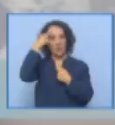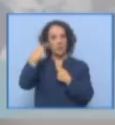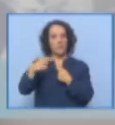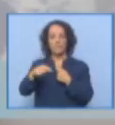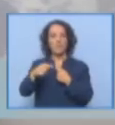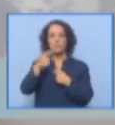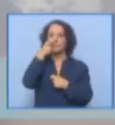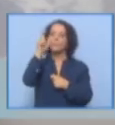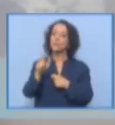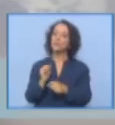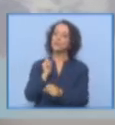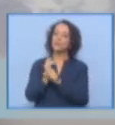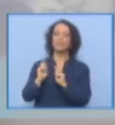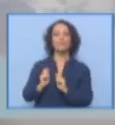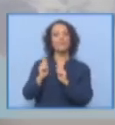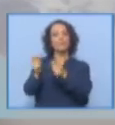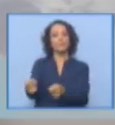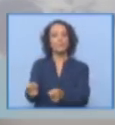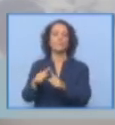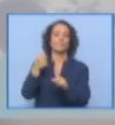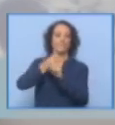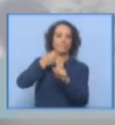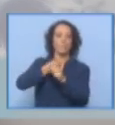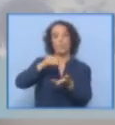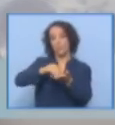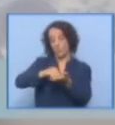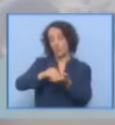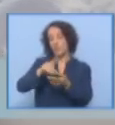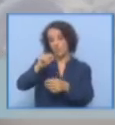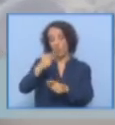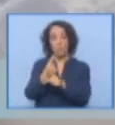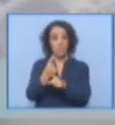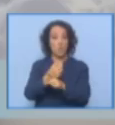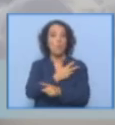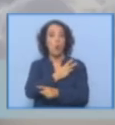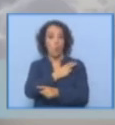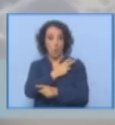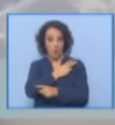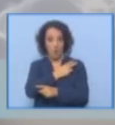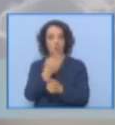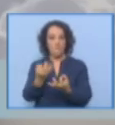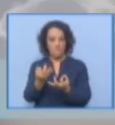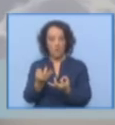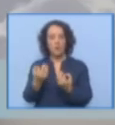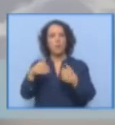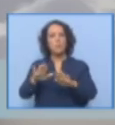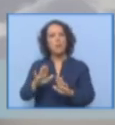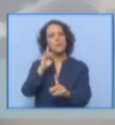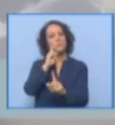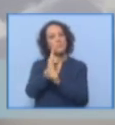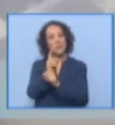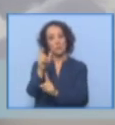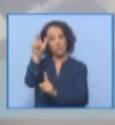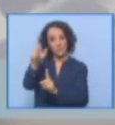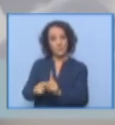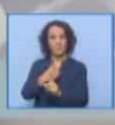legado relacionado com o combate à pobreza no Brasil, que marcou também os mandatos de Lula da Silva, mas é de facto a própria figura de Lula da